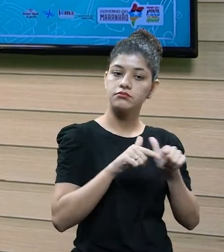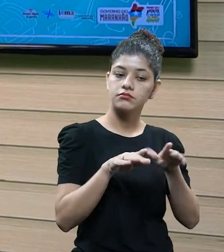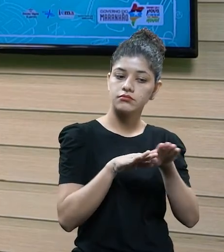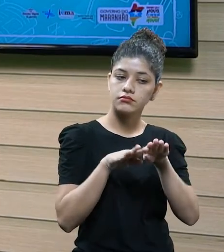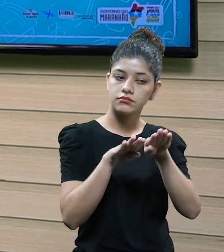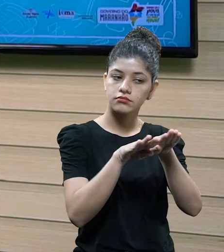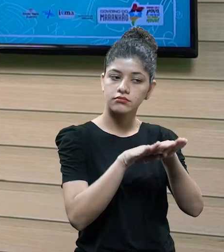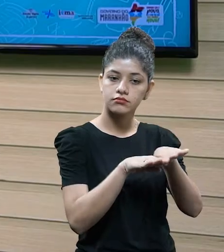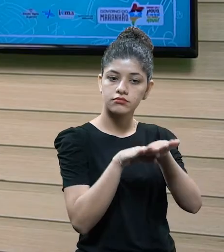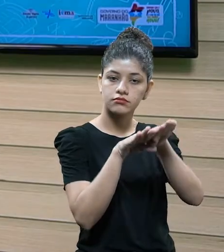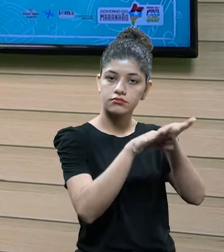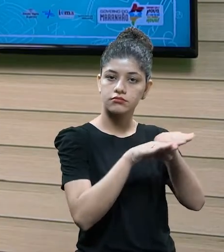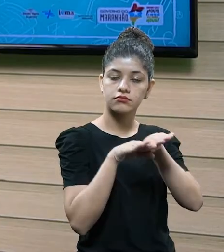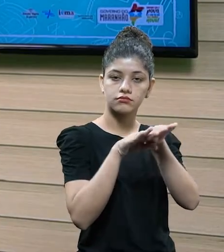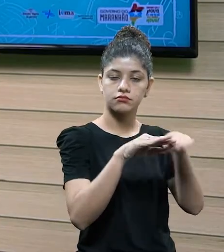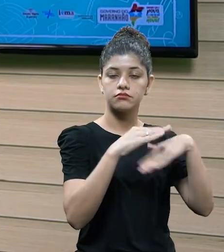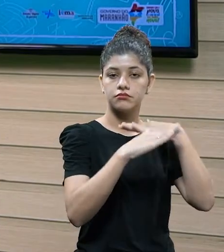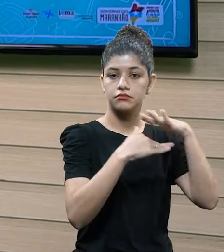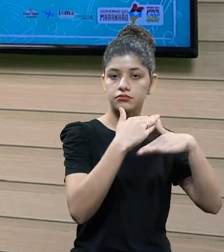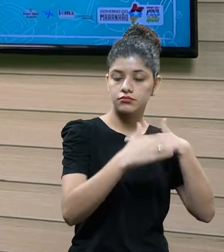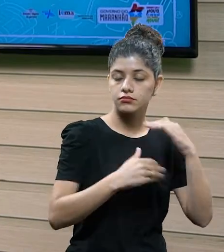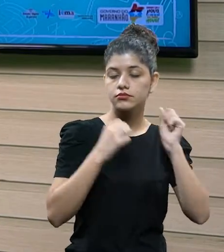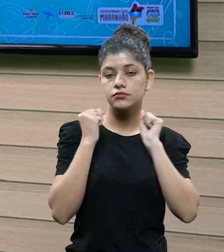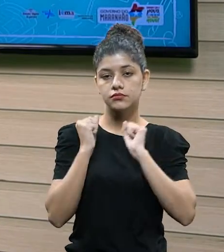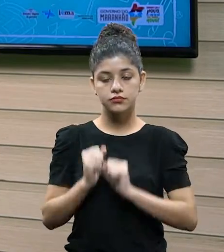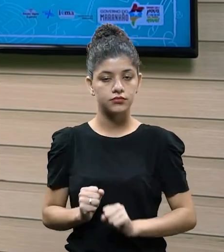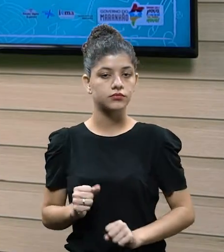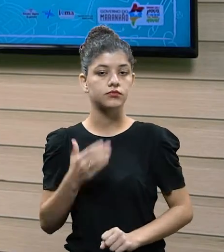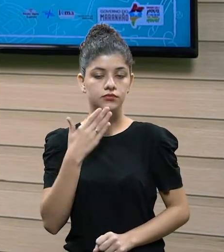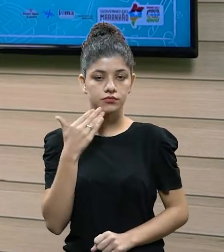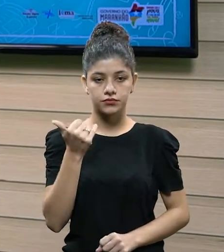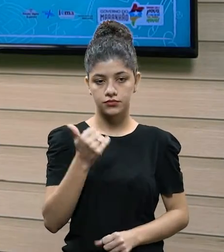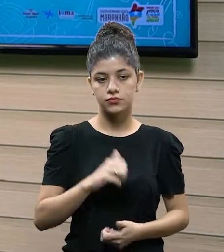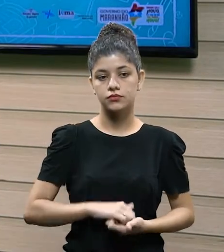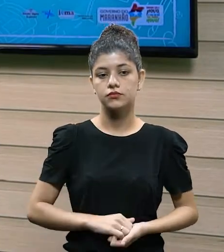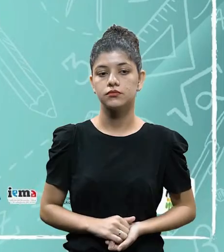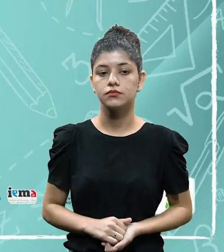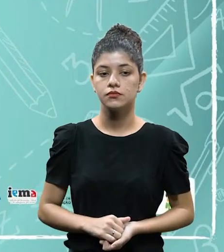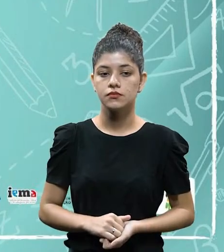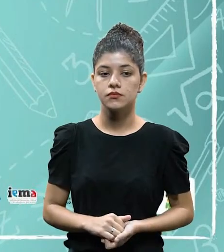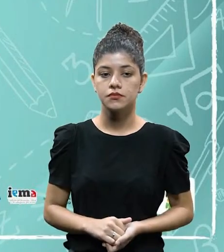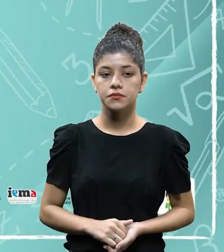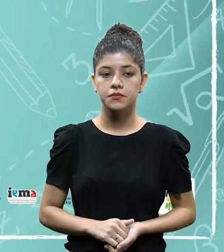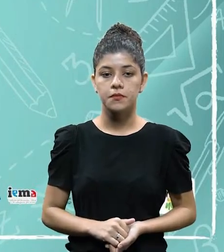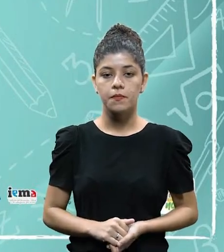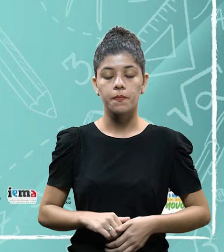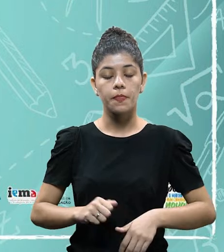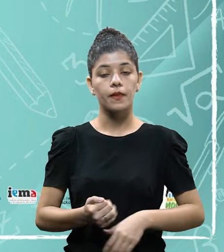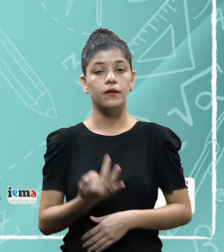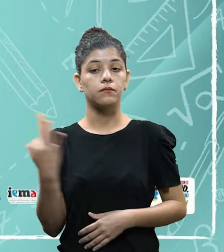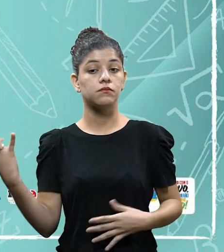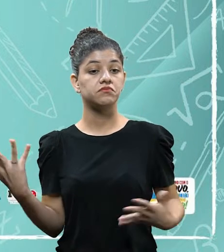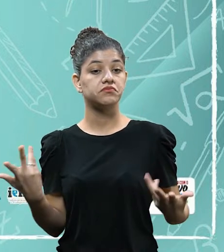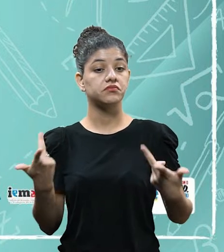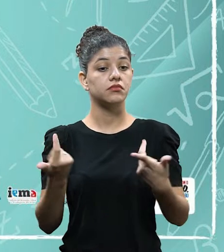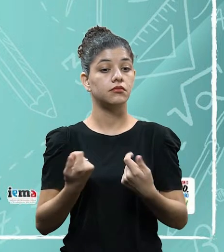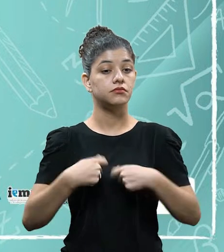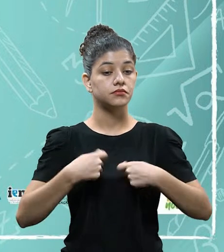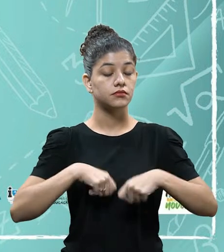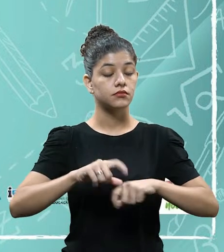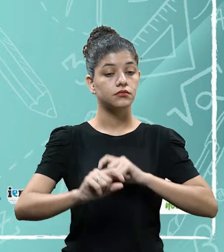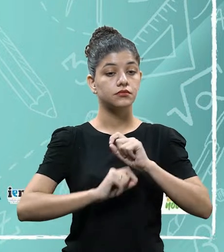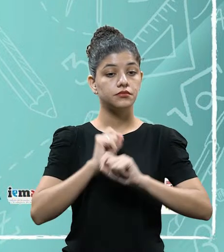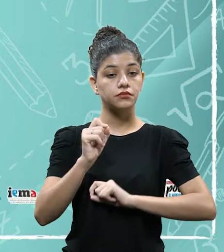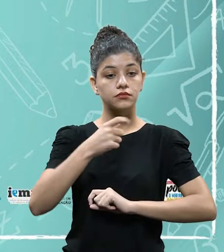pelo menos para ficar estável. Mas se sempre puder pontuar para evoluir, é o ideal. Quais são as habilidades